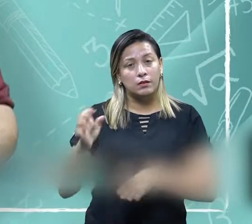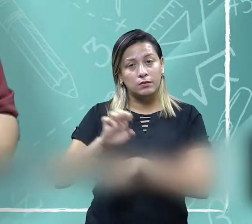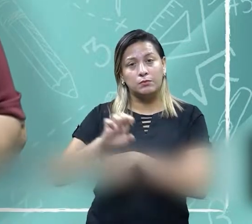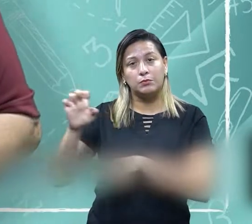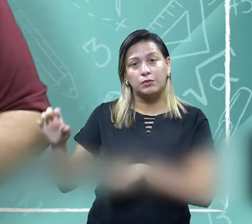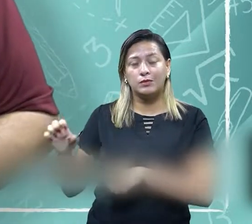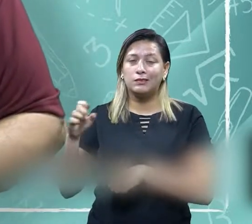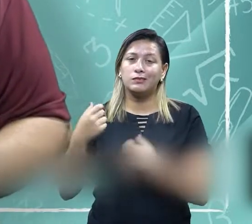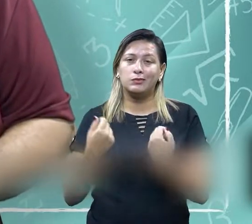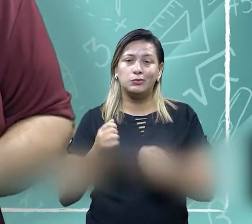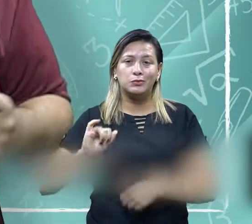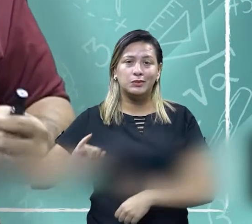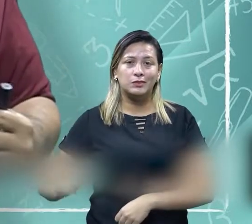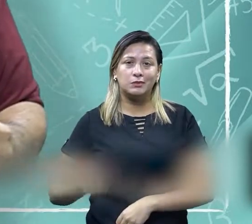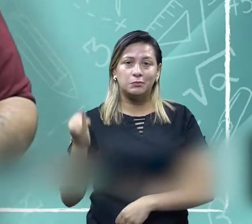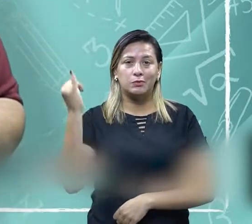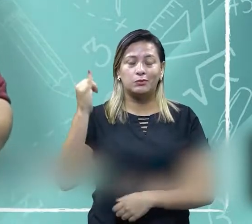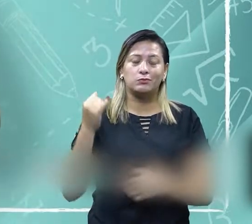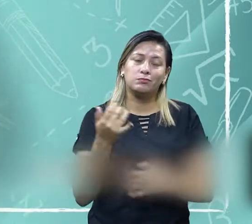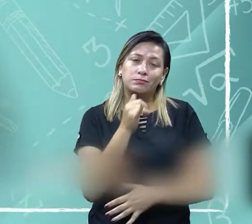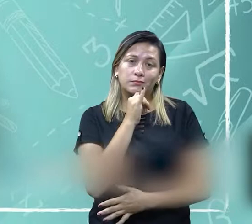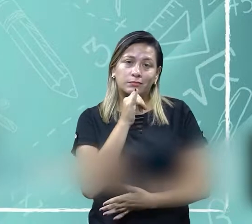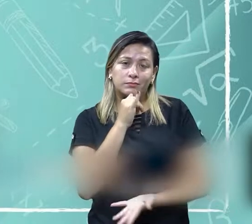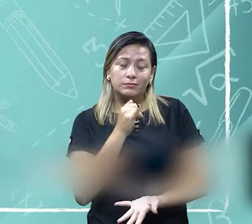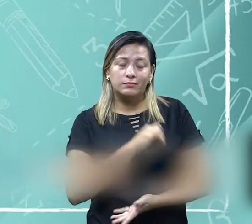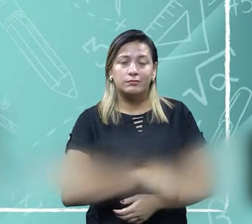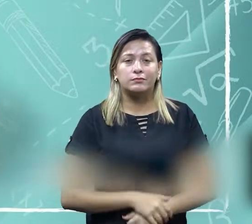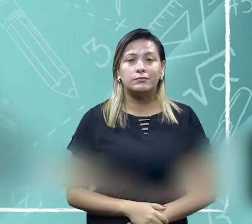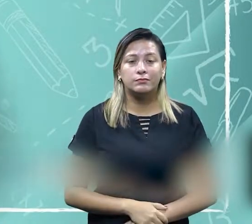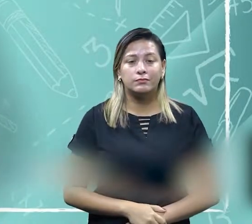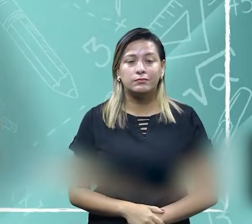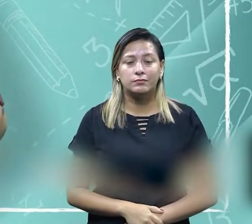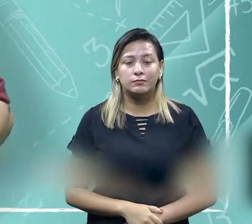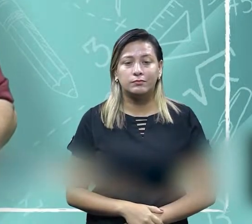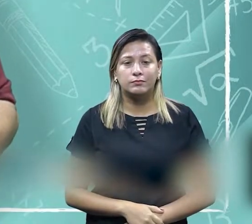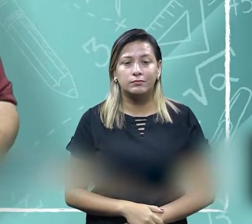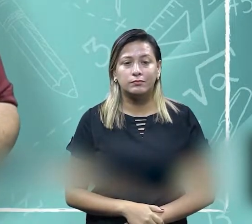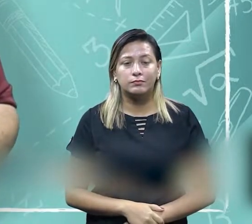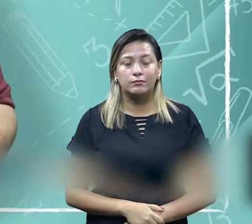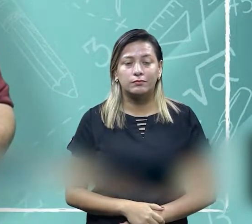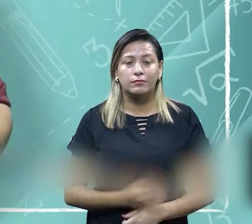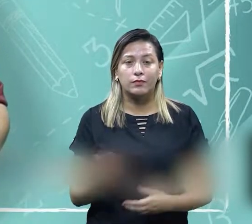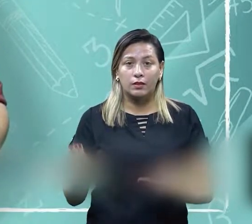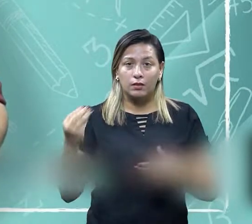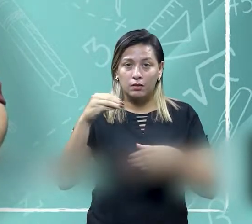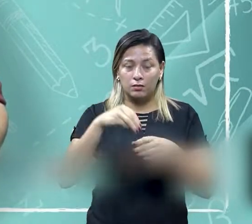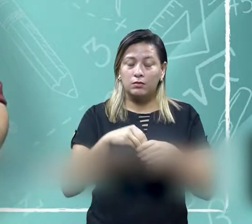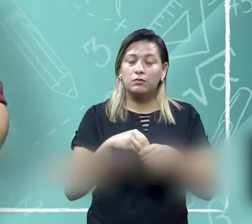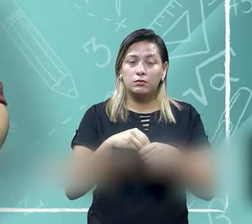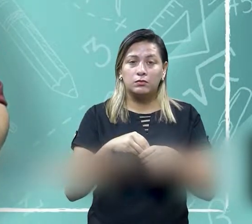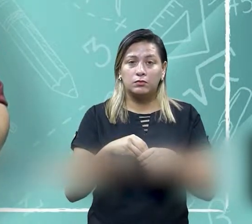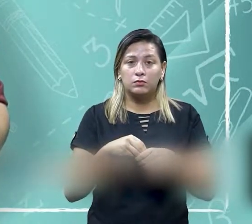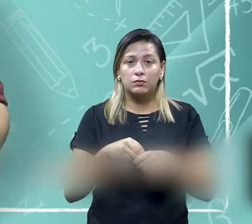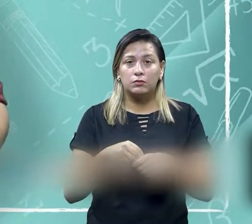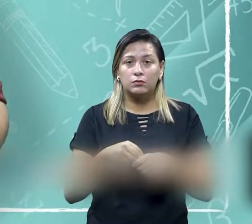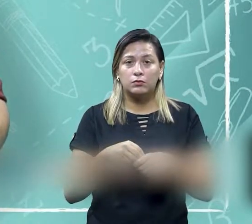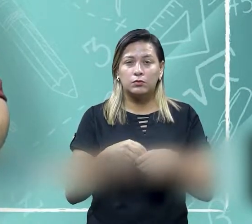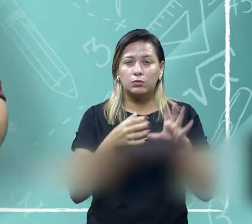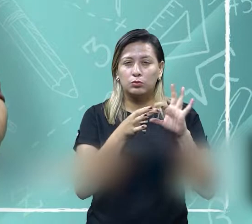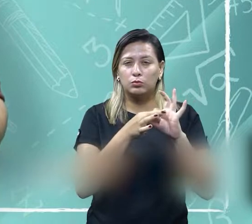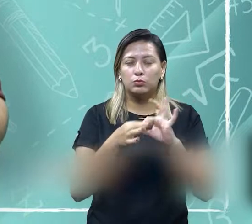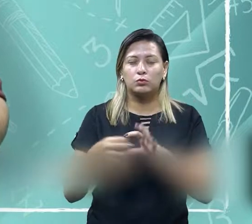exemplo, né? É interessante, você vai entender que dentro do processo de exportação,